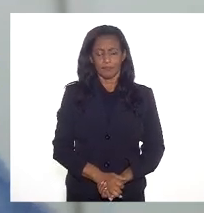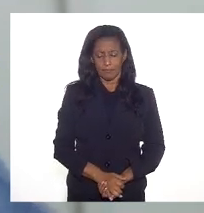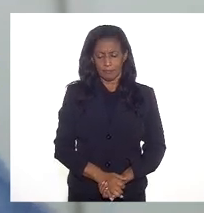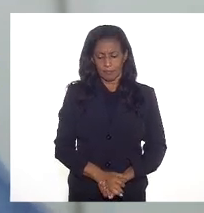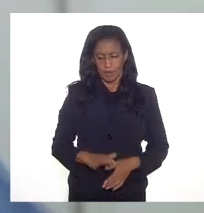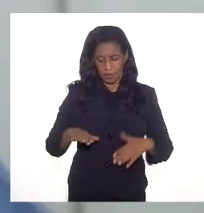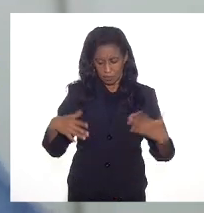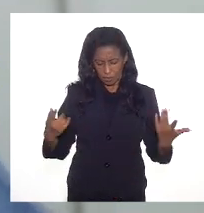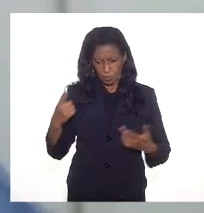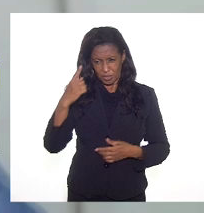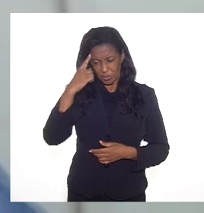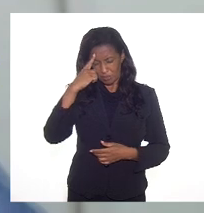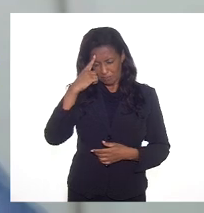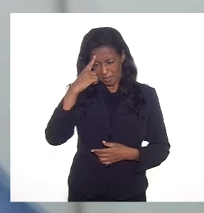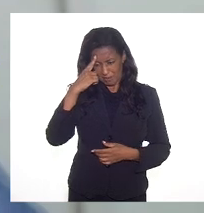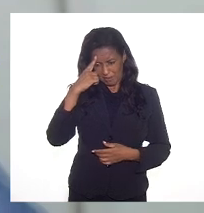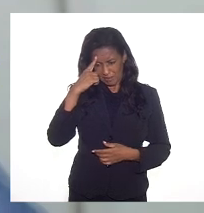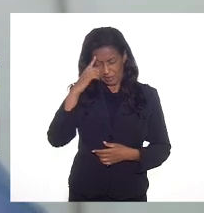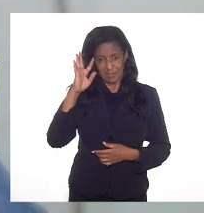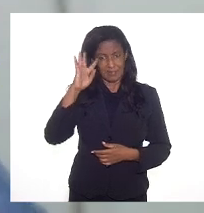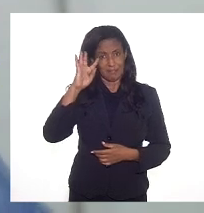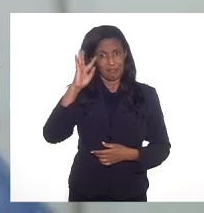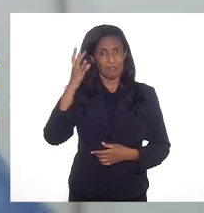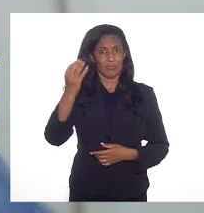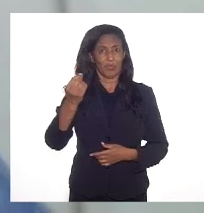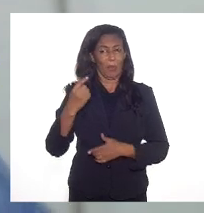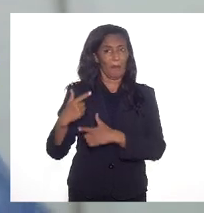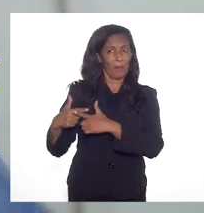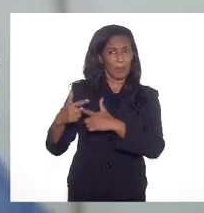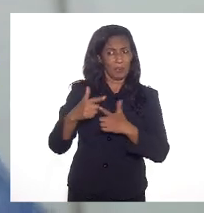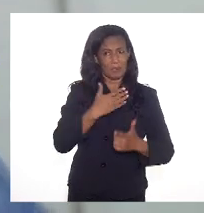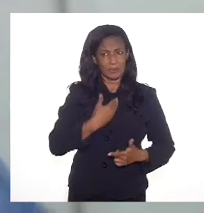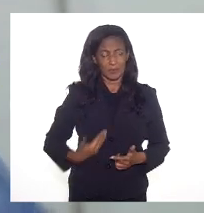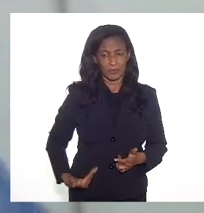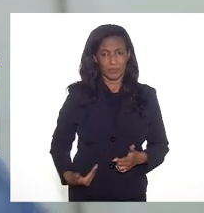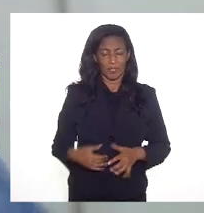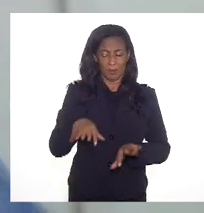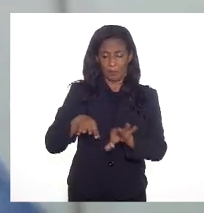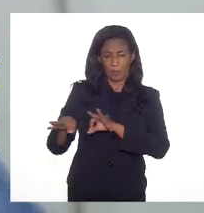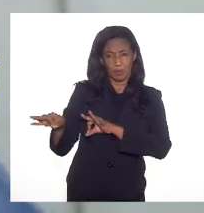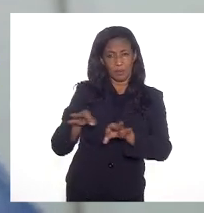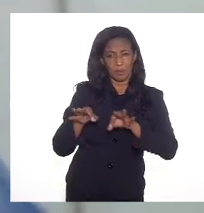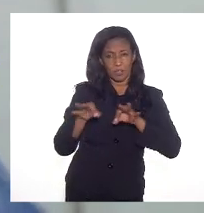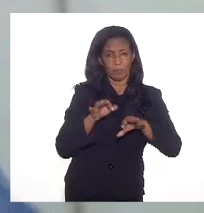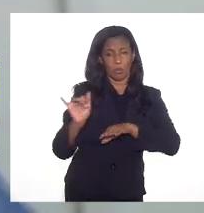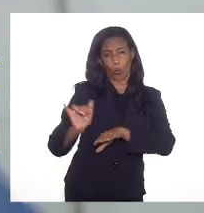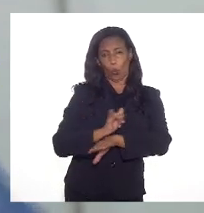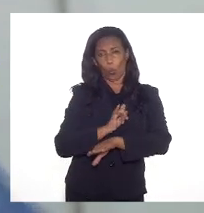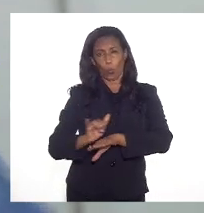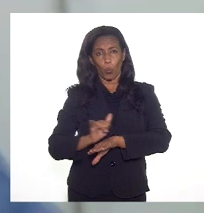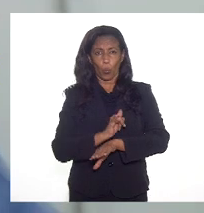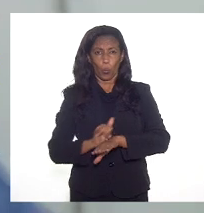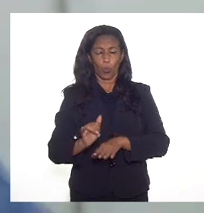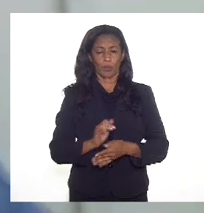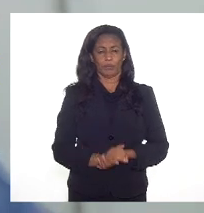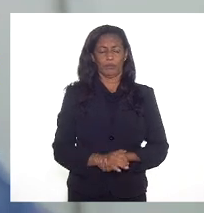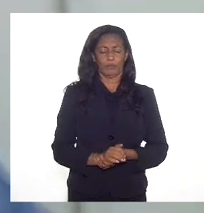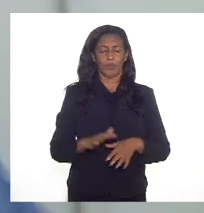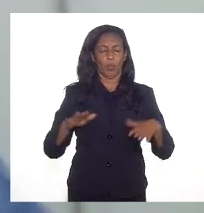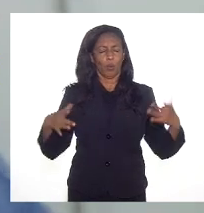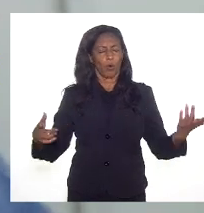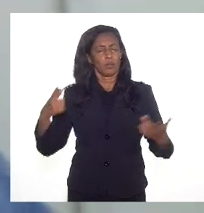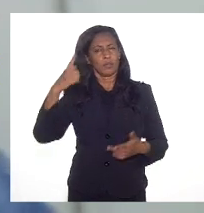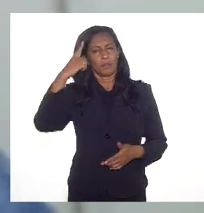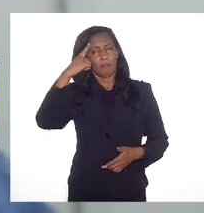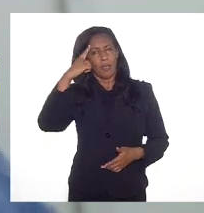gente pensa em receitas públicas, quando a gente pensa em planejamento estratégico, quando se pensa